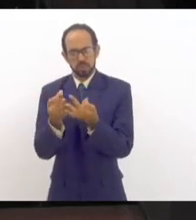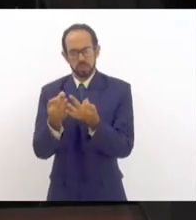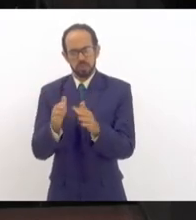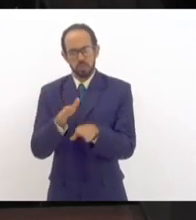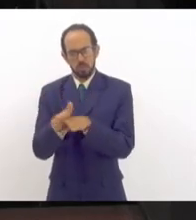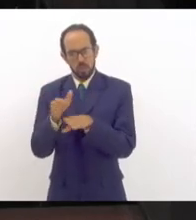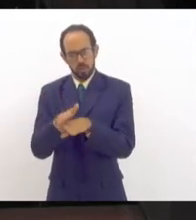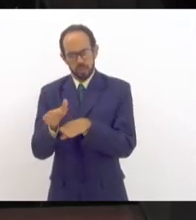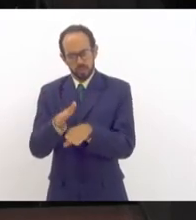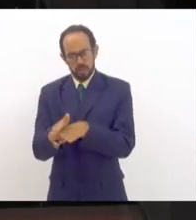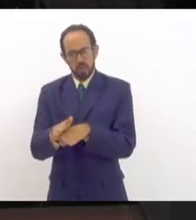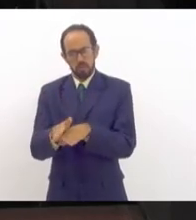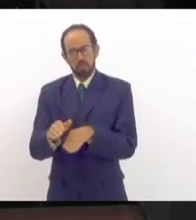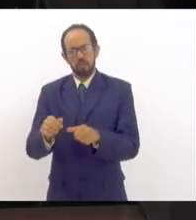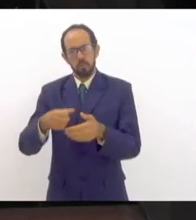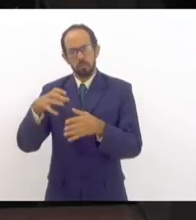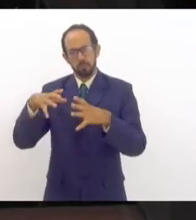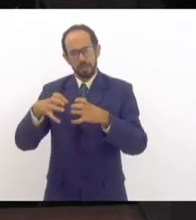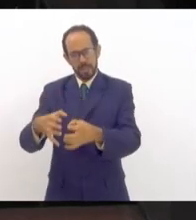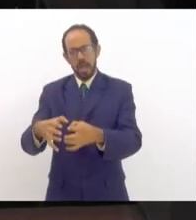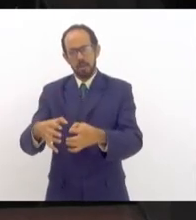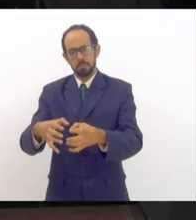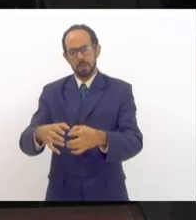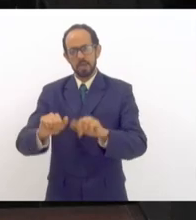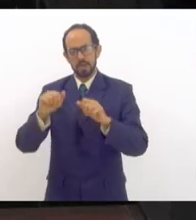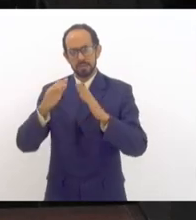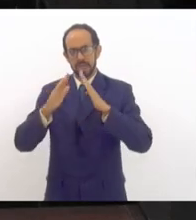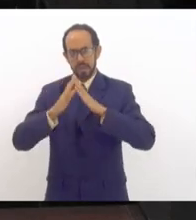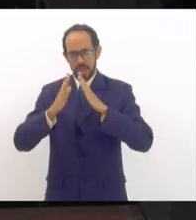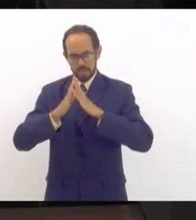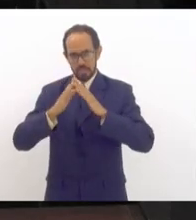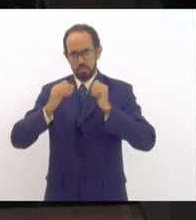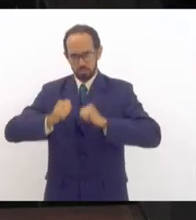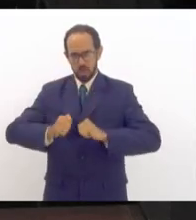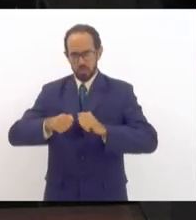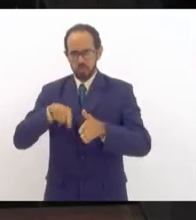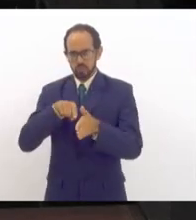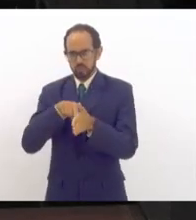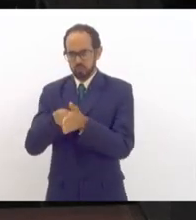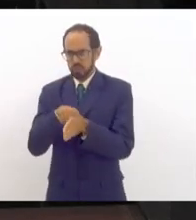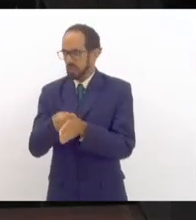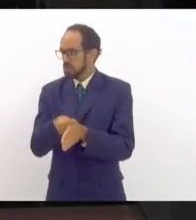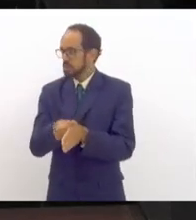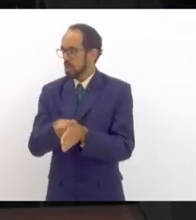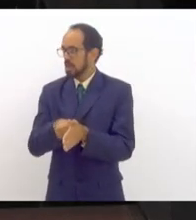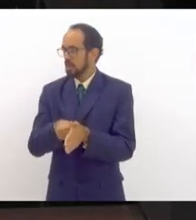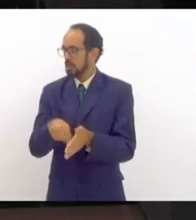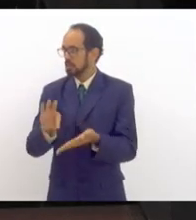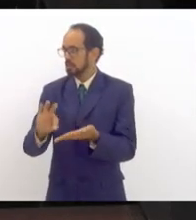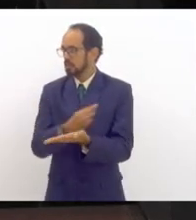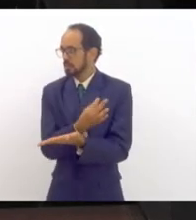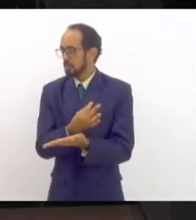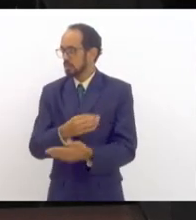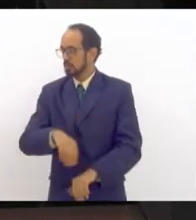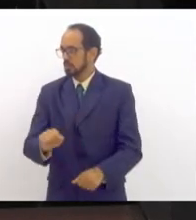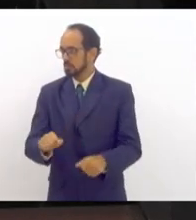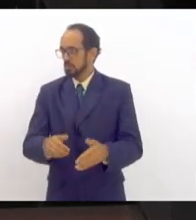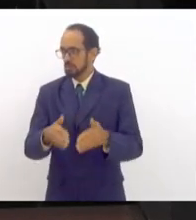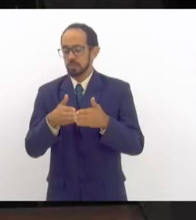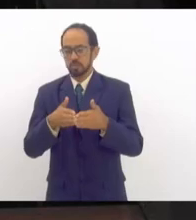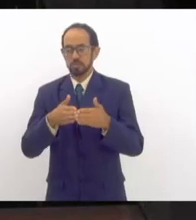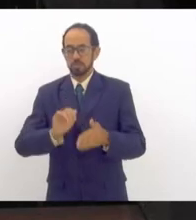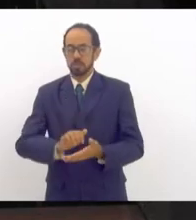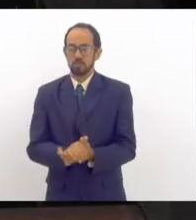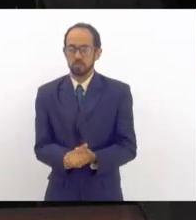e vamos brigar para que essa casa possa pressionar fiscalizando Esse contrato derrubando essa concessão para que sirva de exemplo Presidente